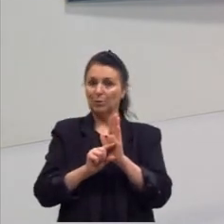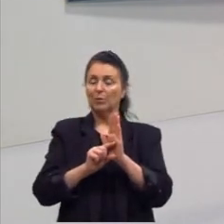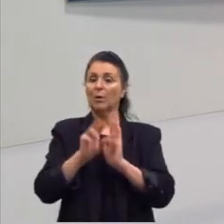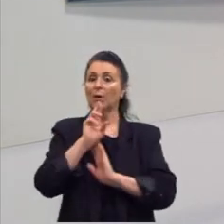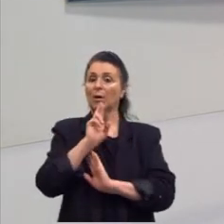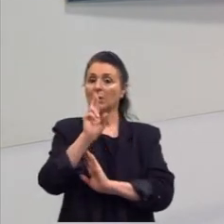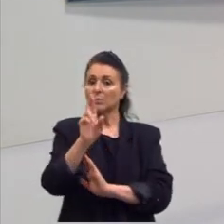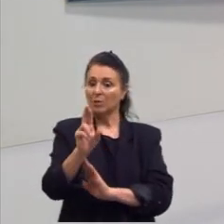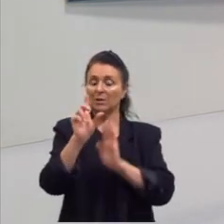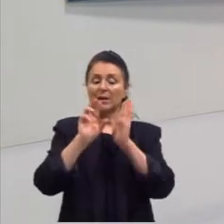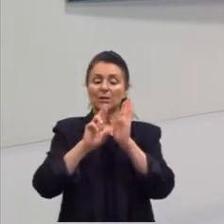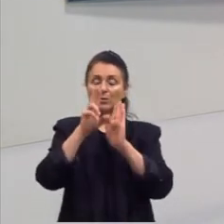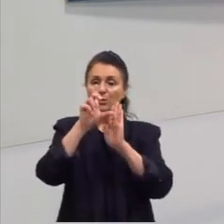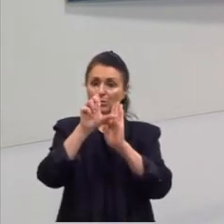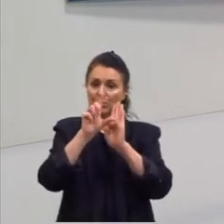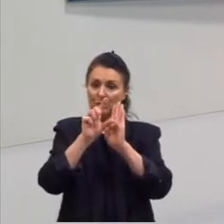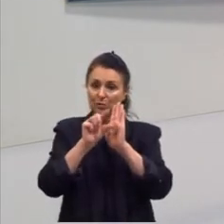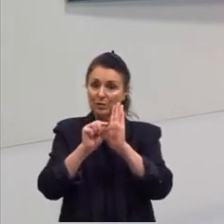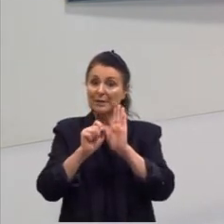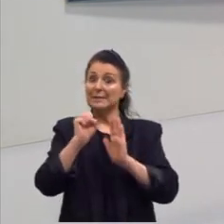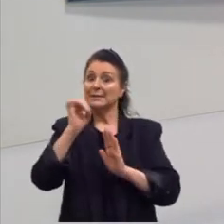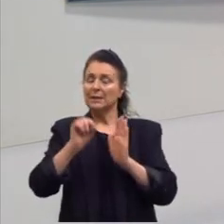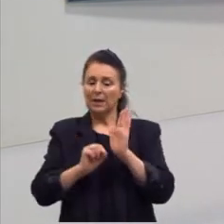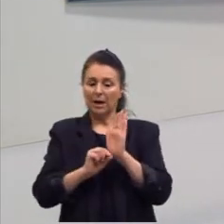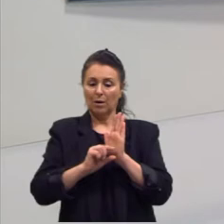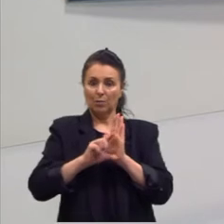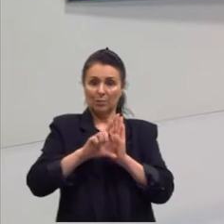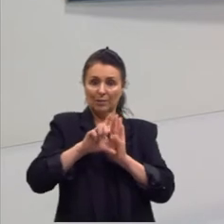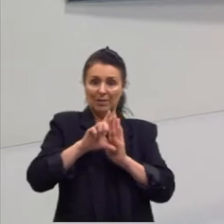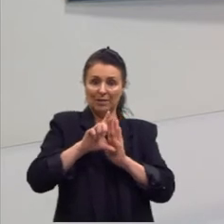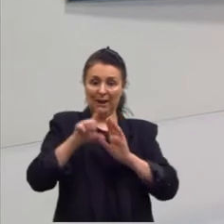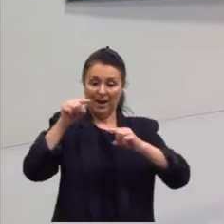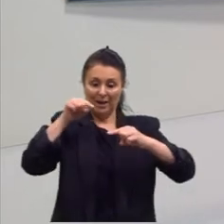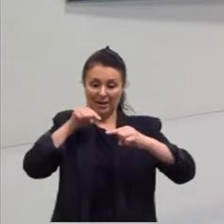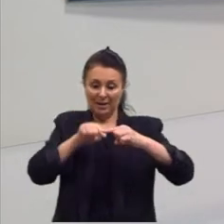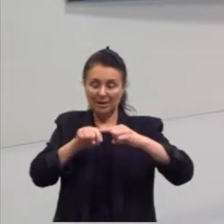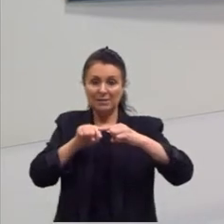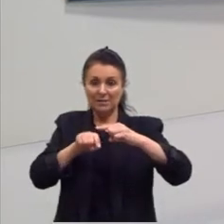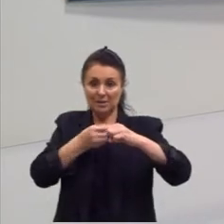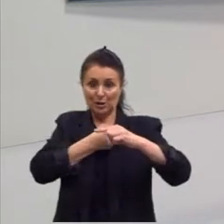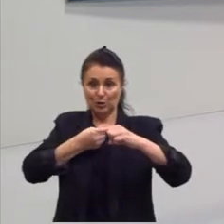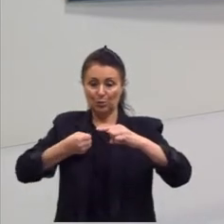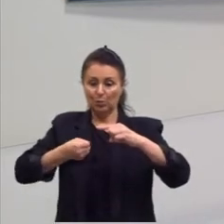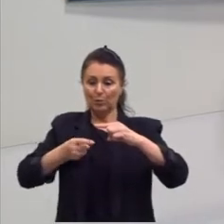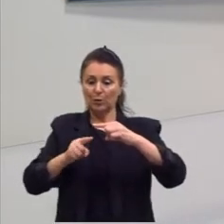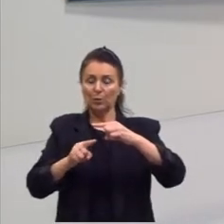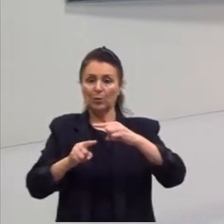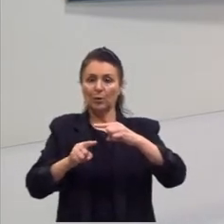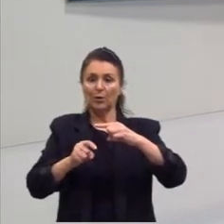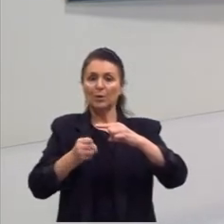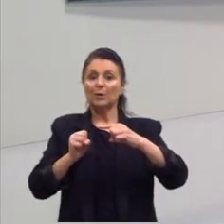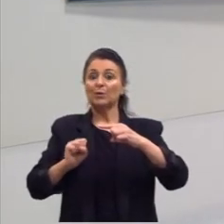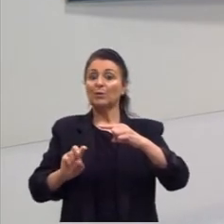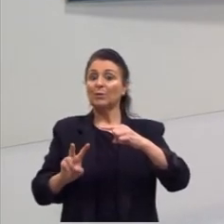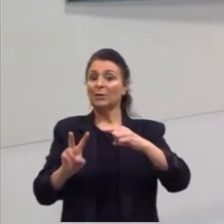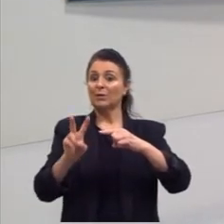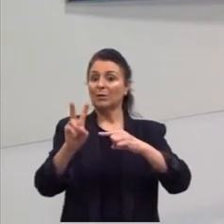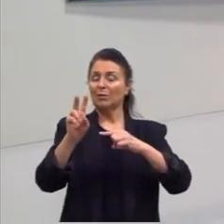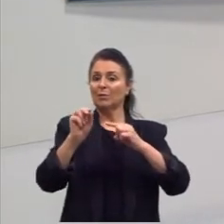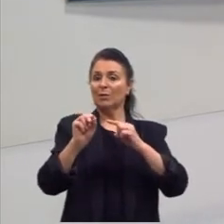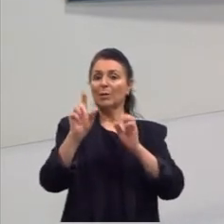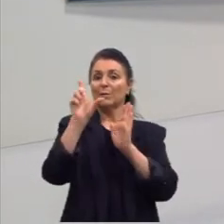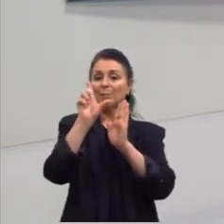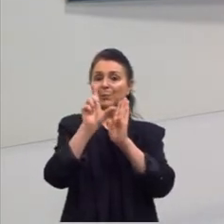meu resultado diminuiu então quanto mais aumentar o valor que tá embaixo do denominador eu vou ter um valor maior aqui desse